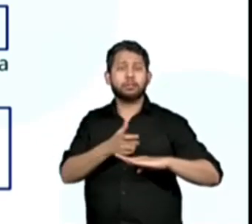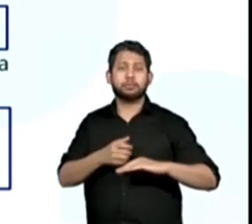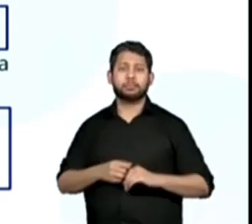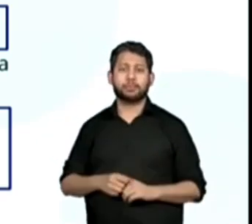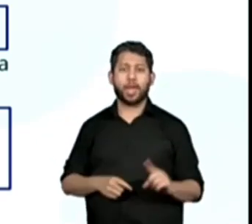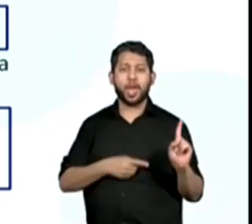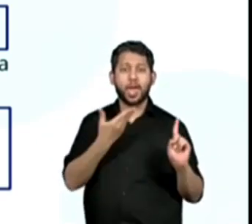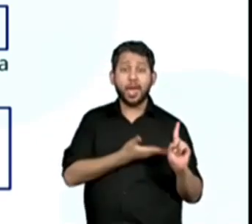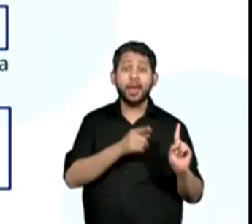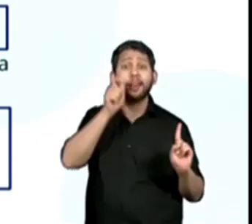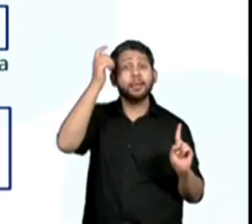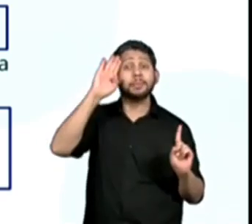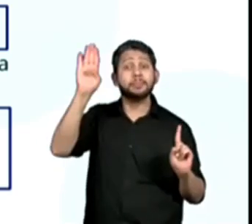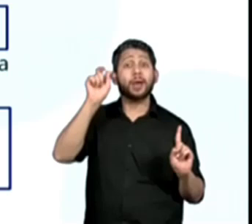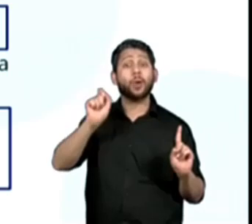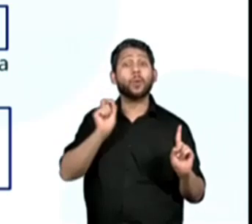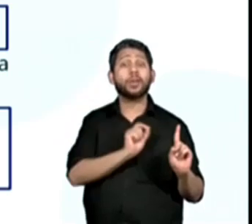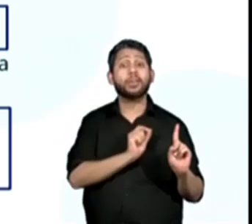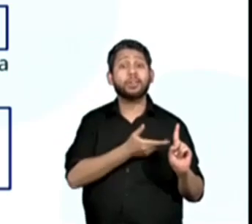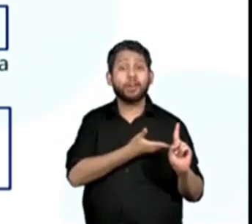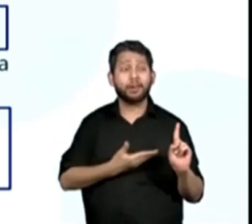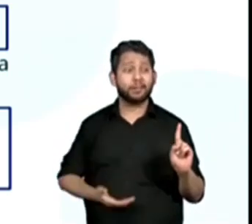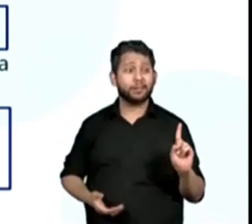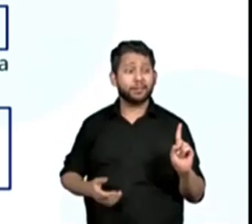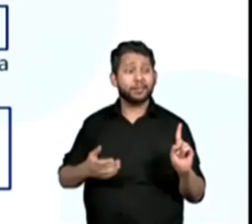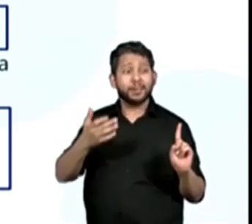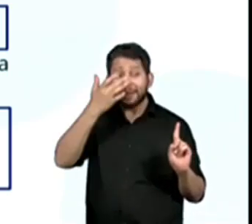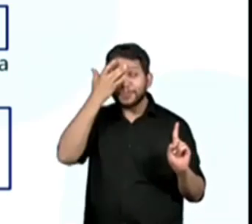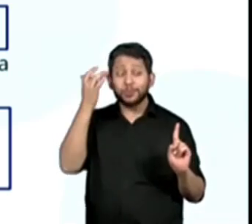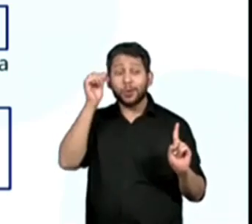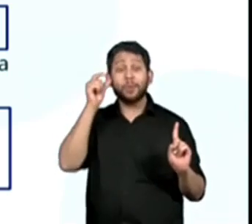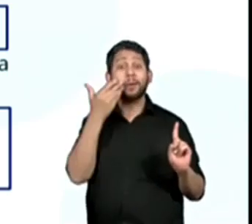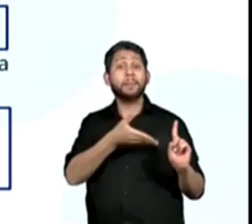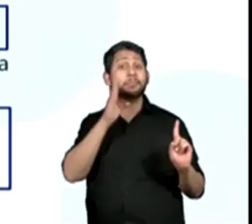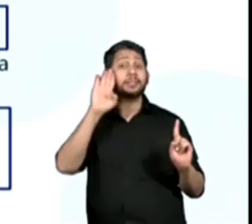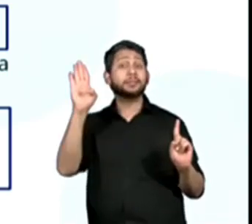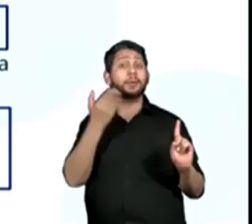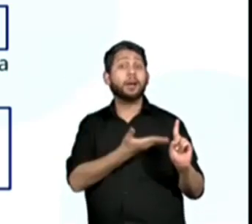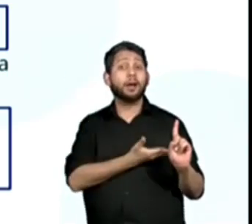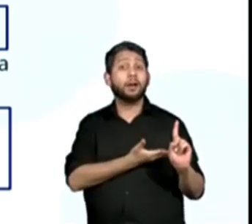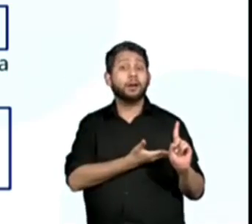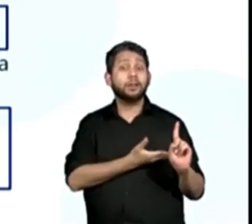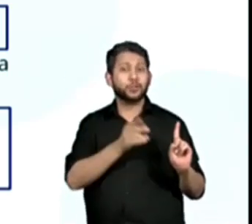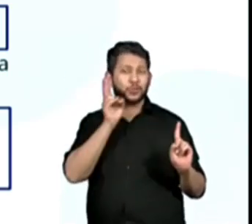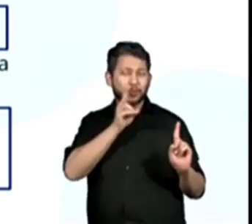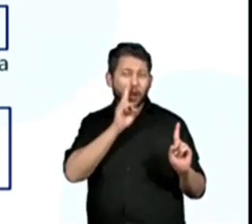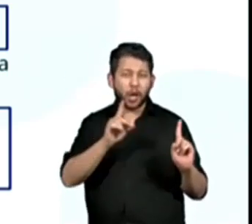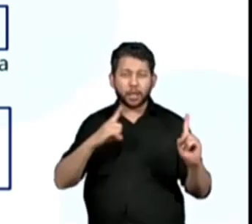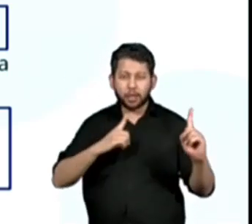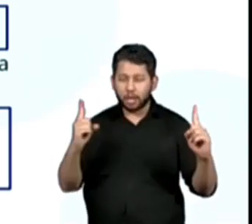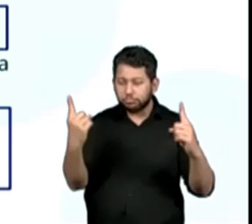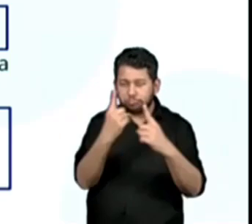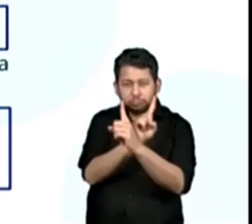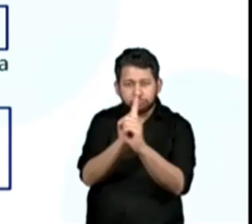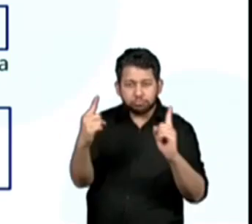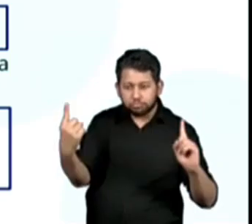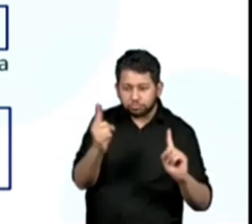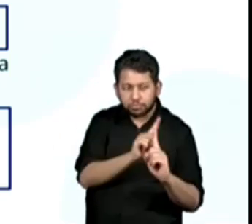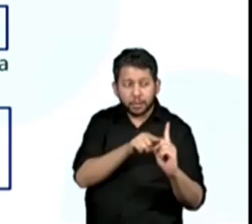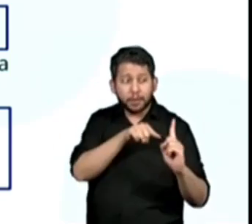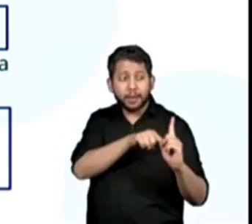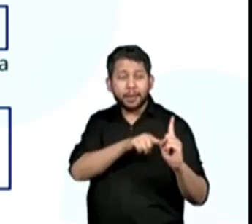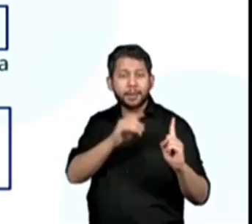é o personagem principal. É como se fosse um ator principal de um filme. É o protagonista. Então, quem